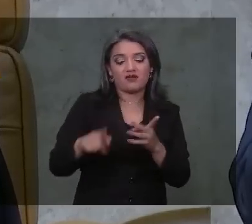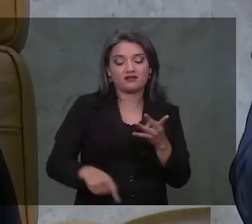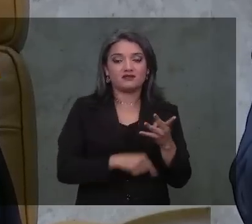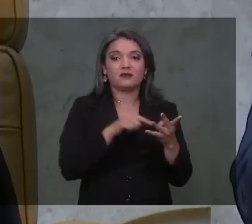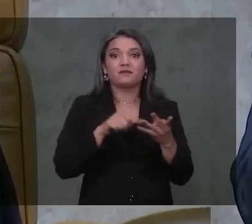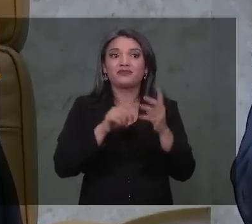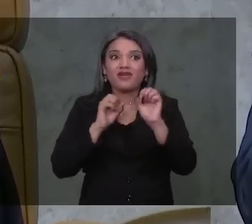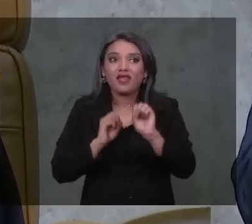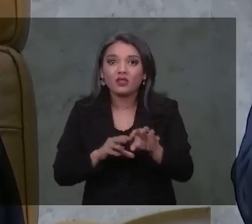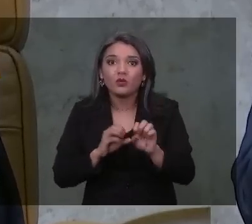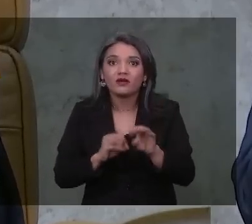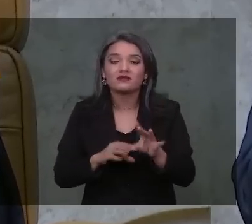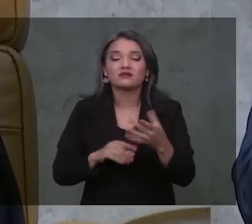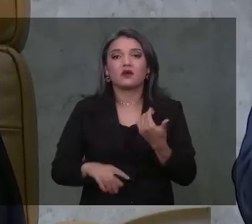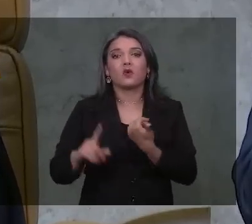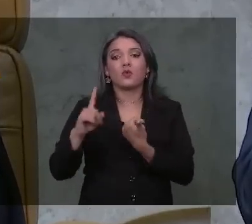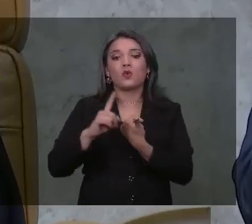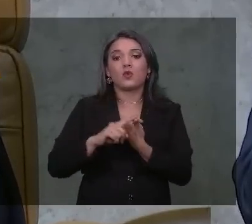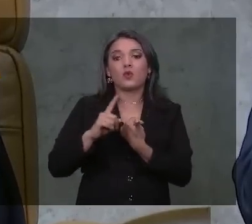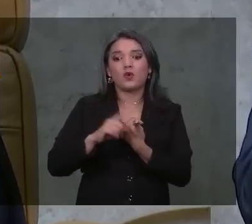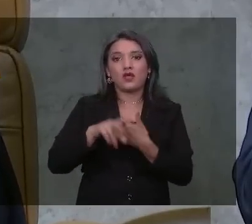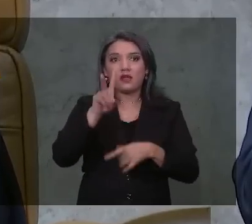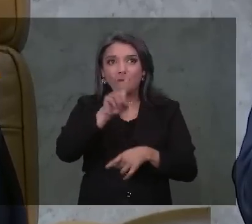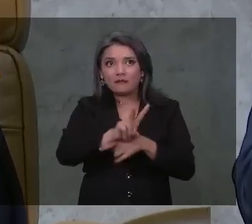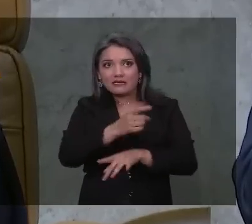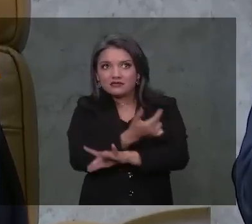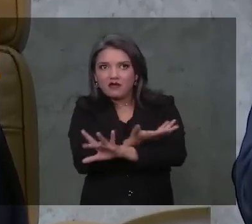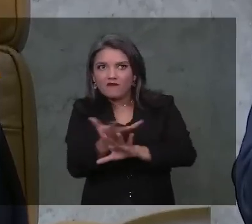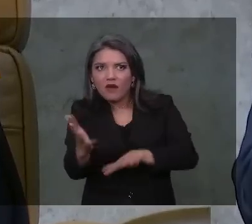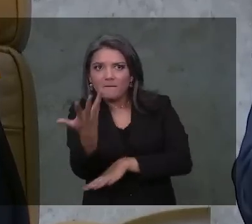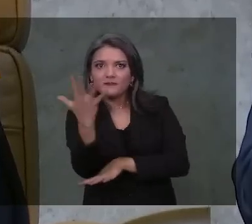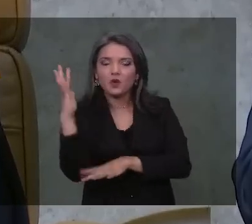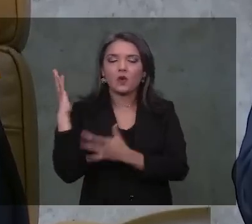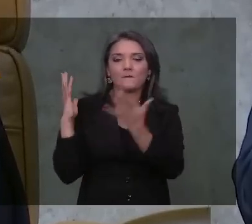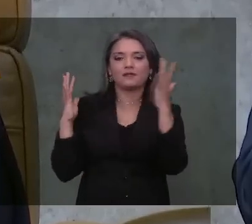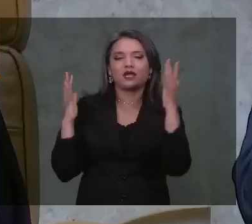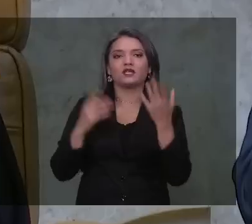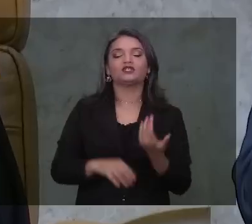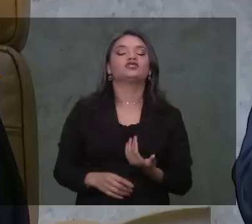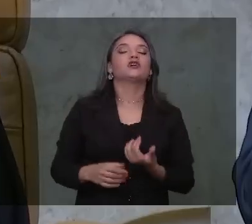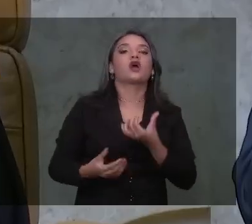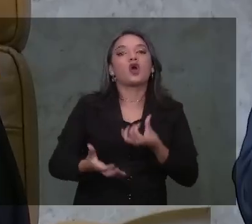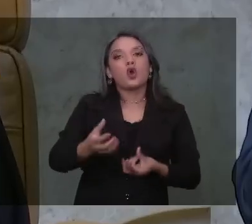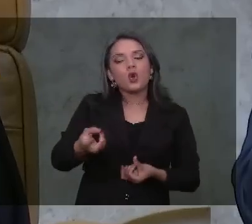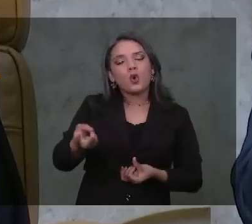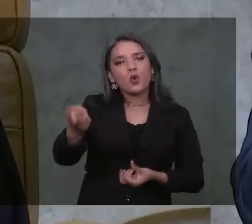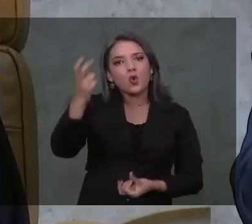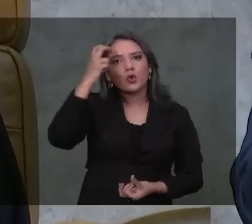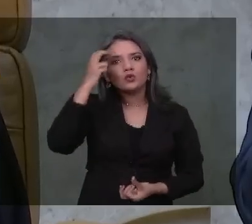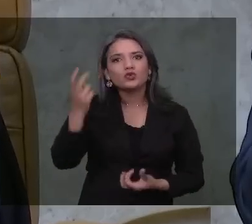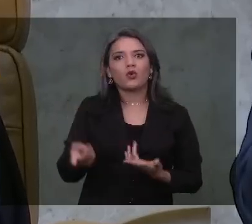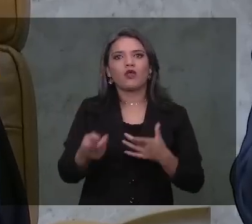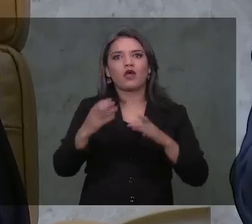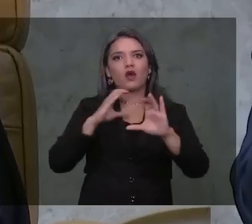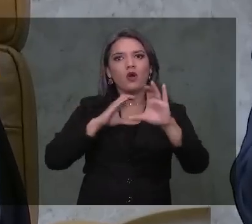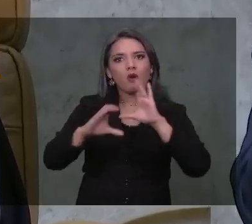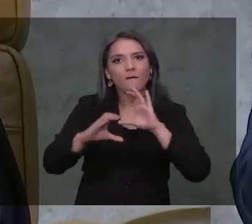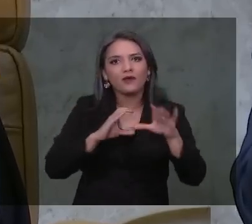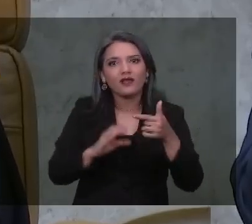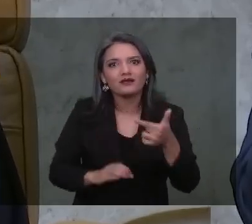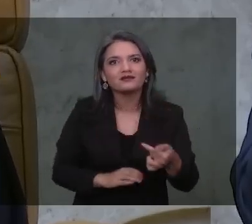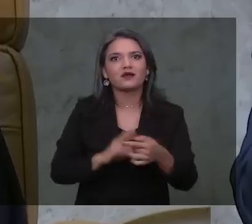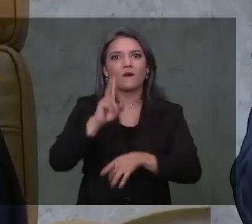de educação, o sistema de preservação ambiental, da cultura, dos meios de comunicação, da proteção